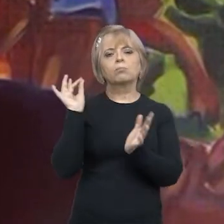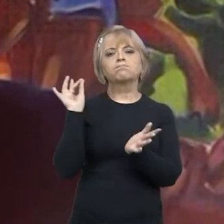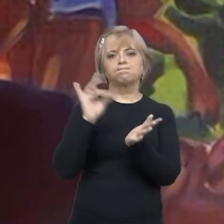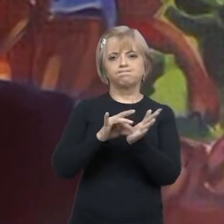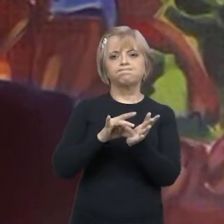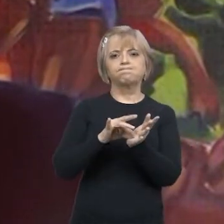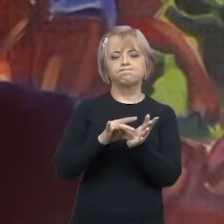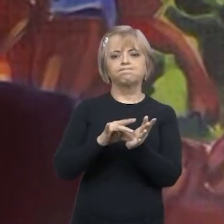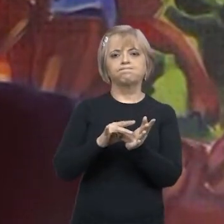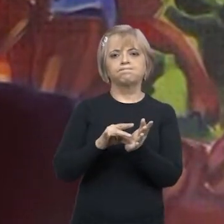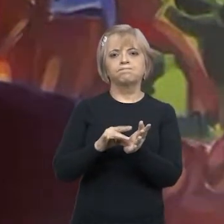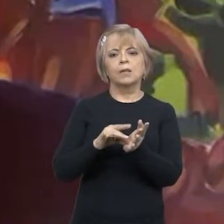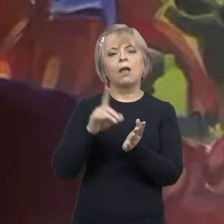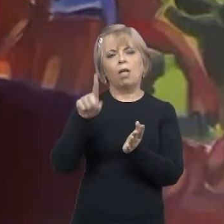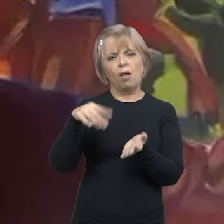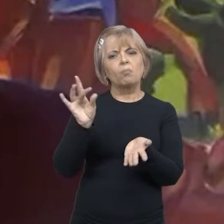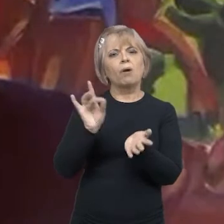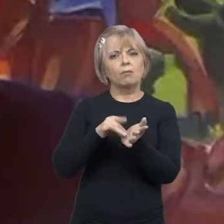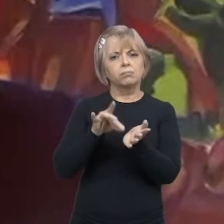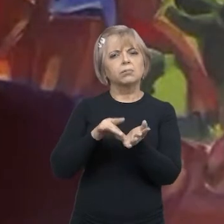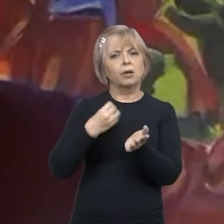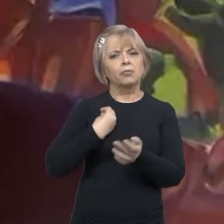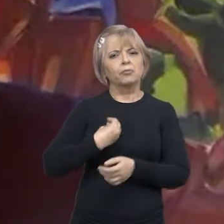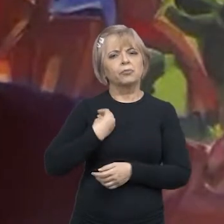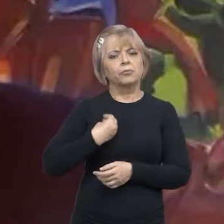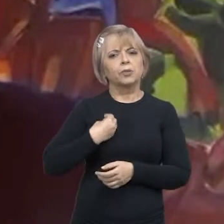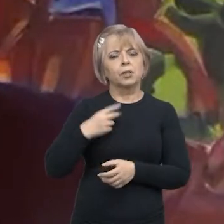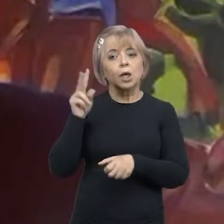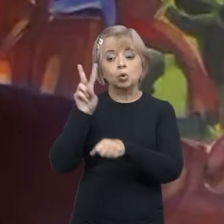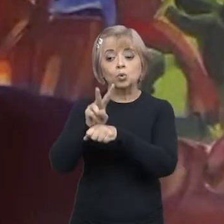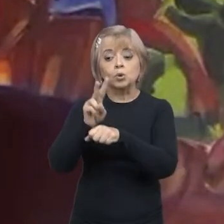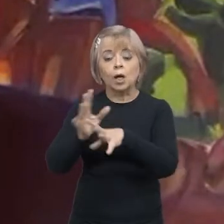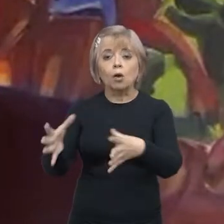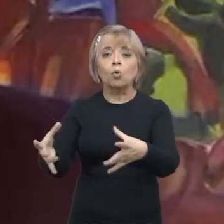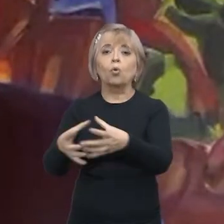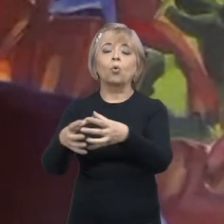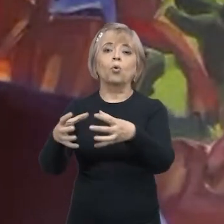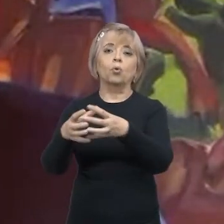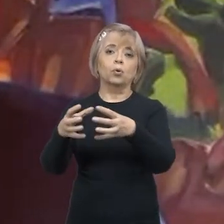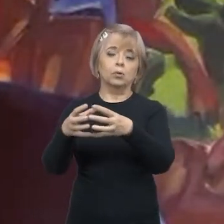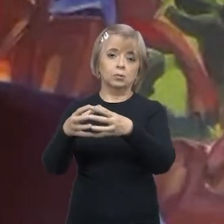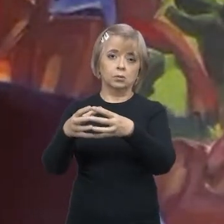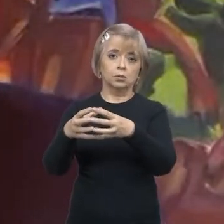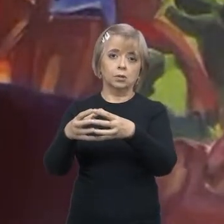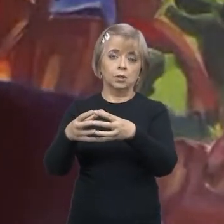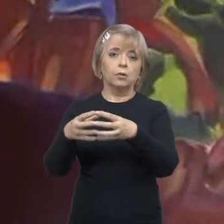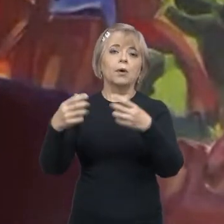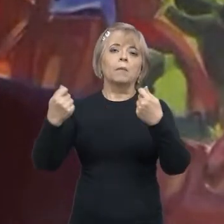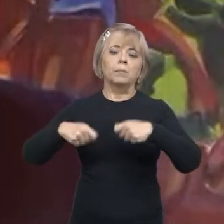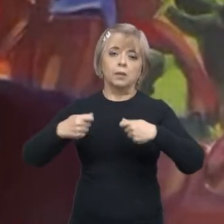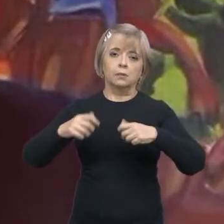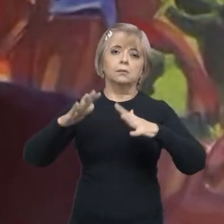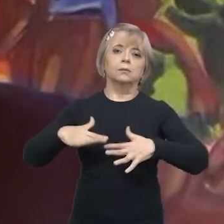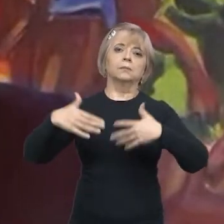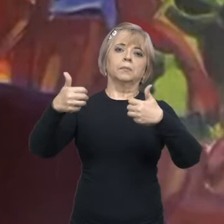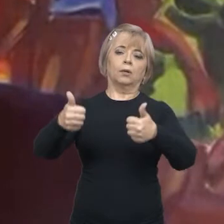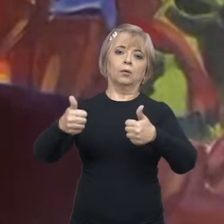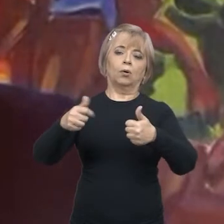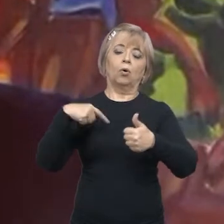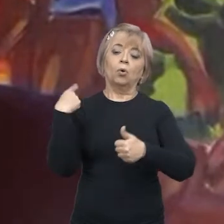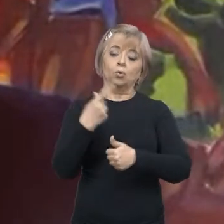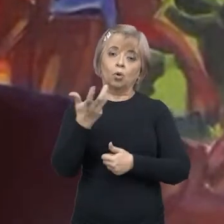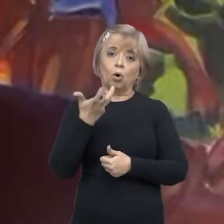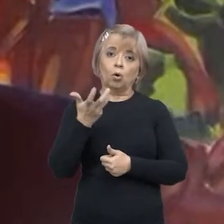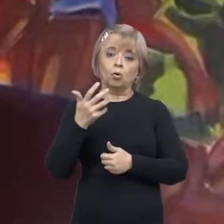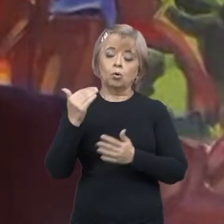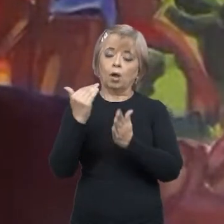realidade, que é uma realidade da tutela coletiva muito ineficiente, e a gente tenta achar um caminho